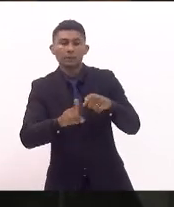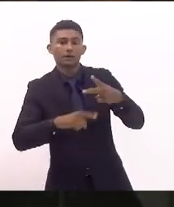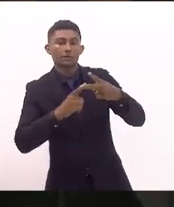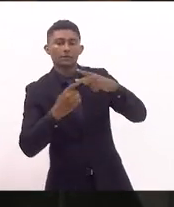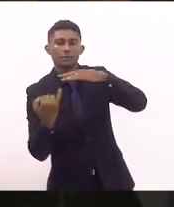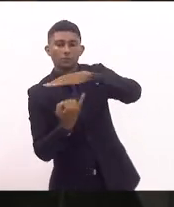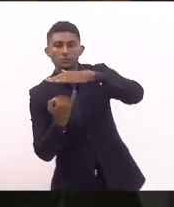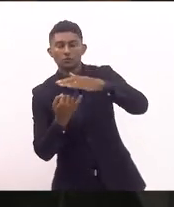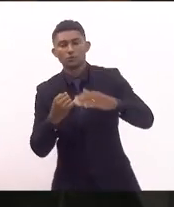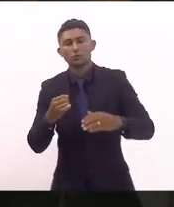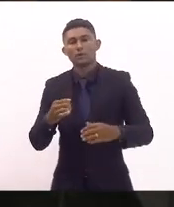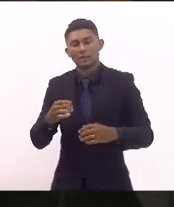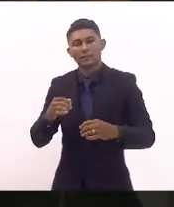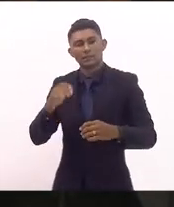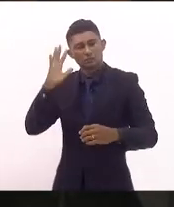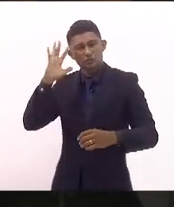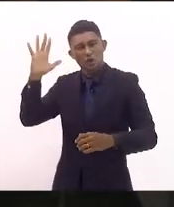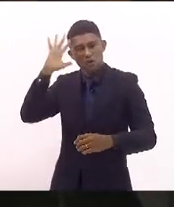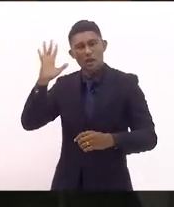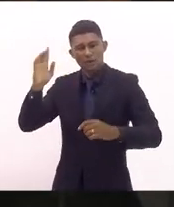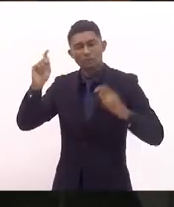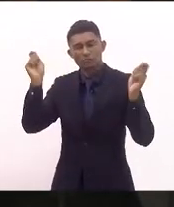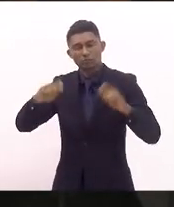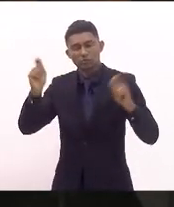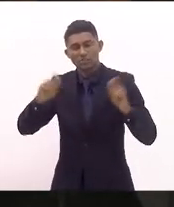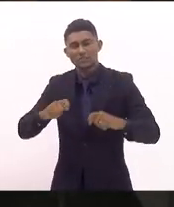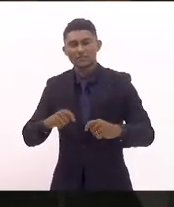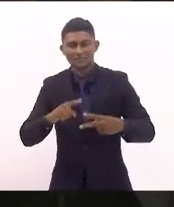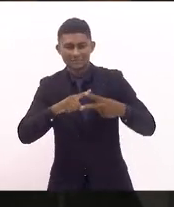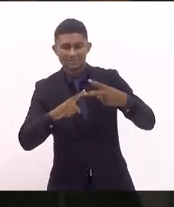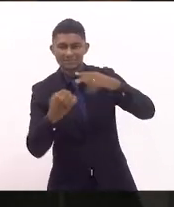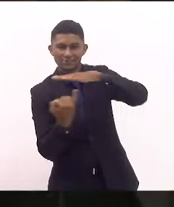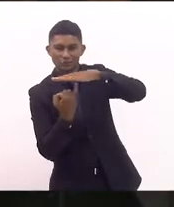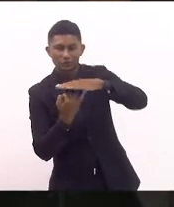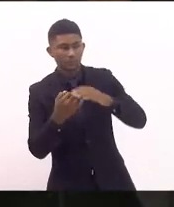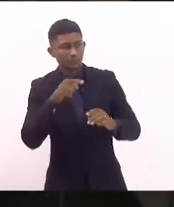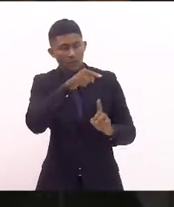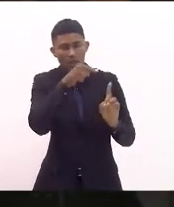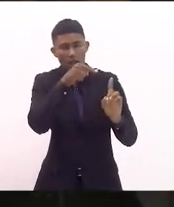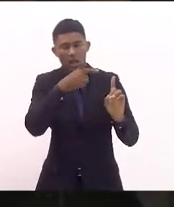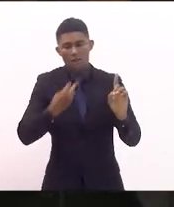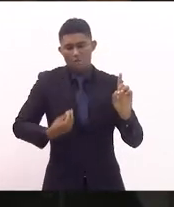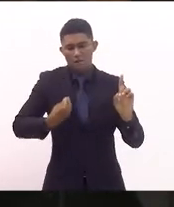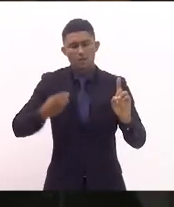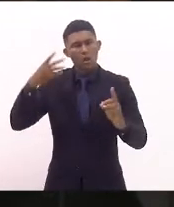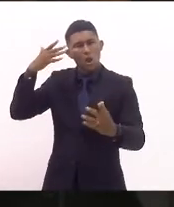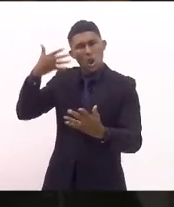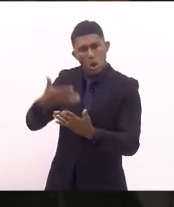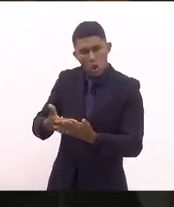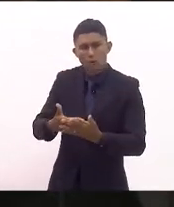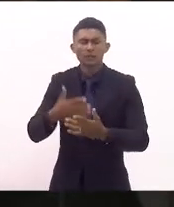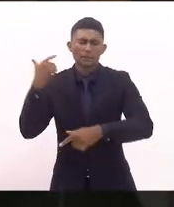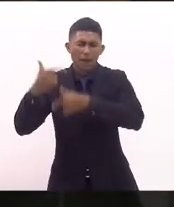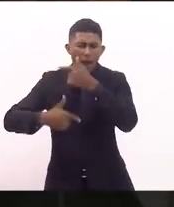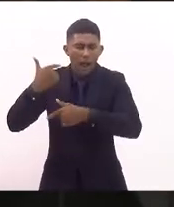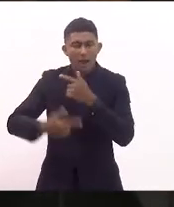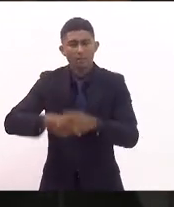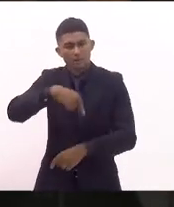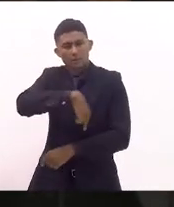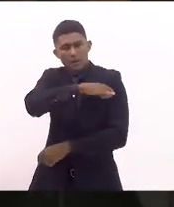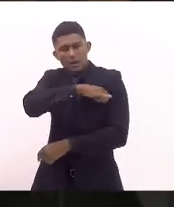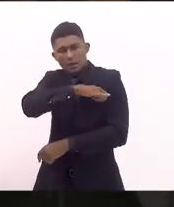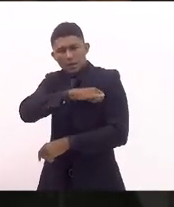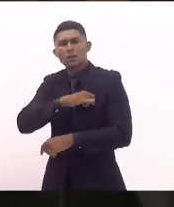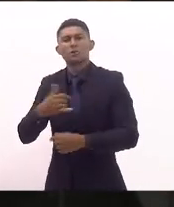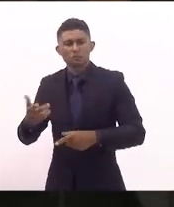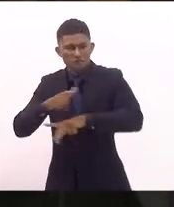Sonhar. Por sua trajetória de vida, profissional e pelos relevantes serviços prestados ao nosso Estado, a